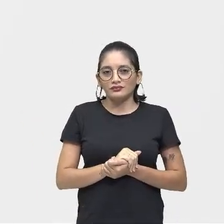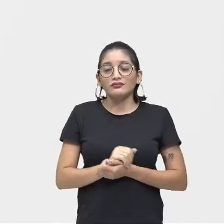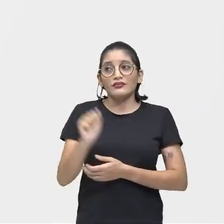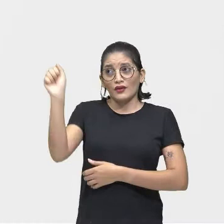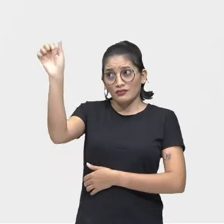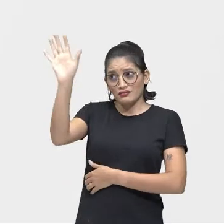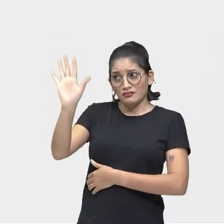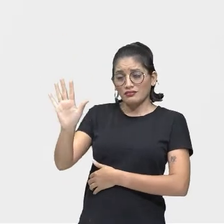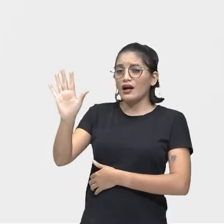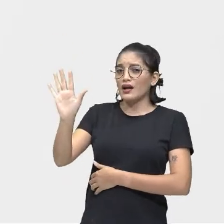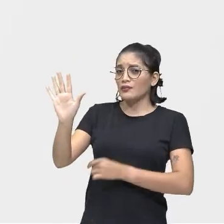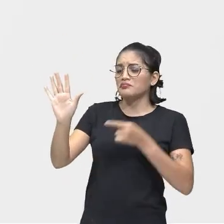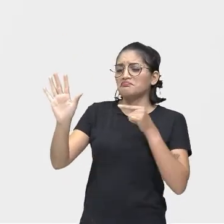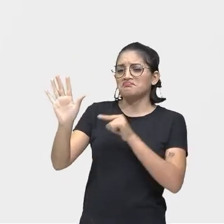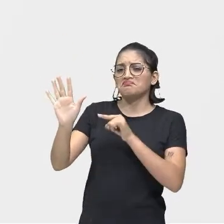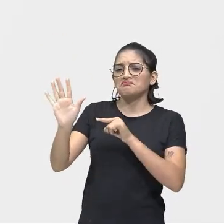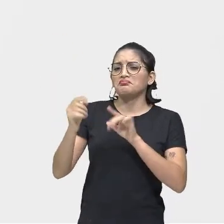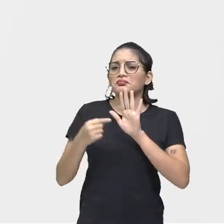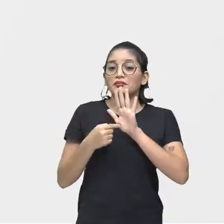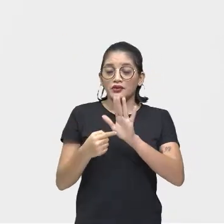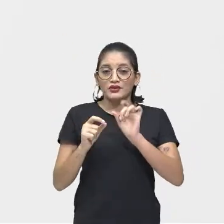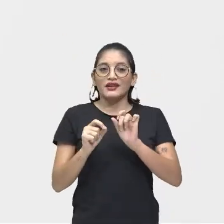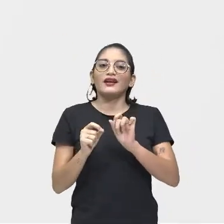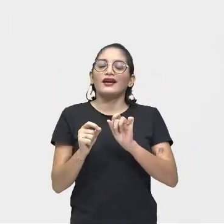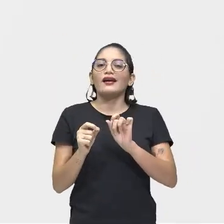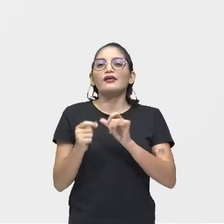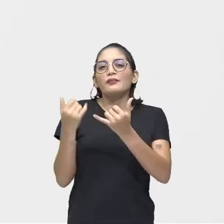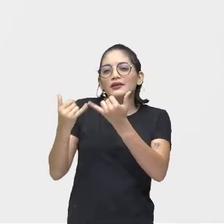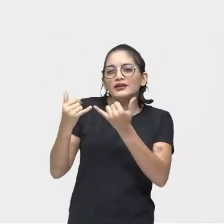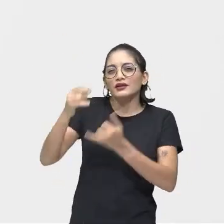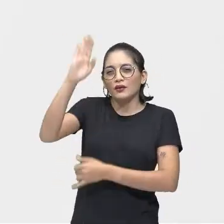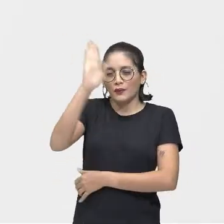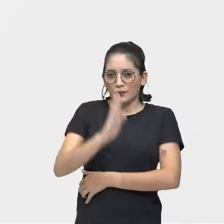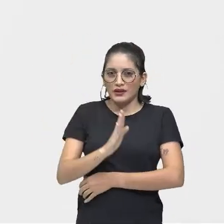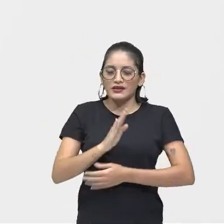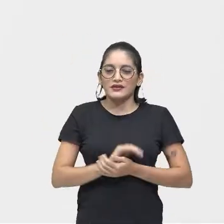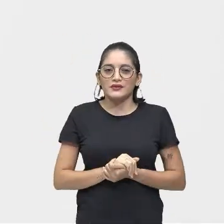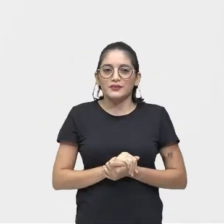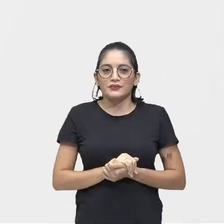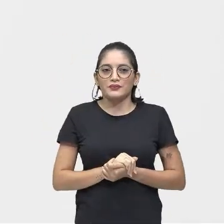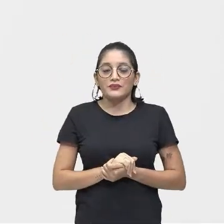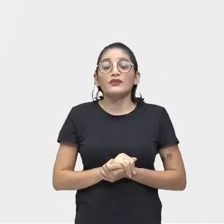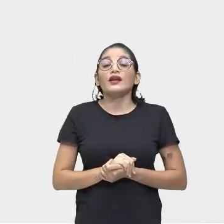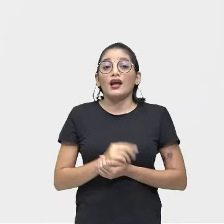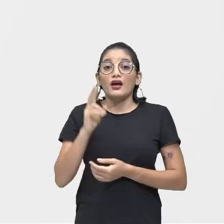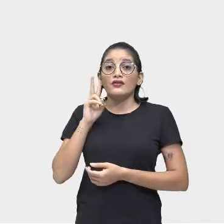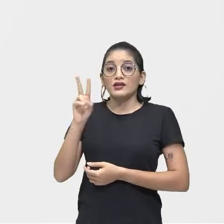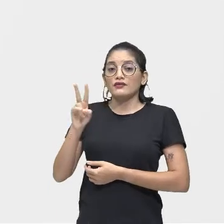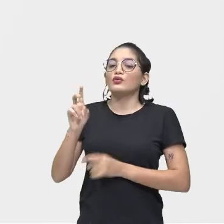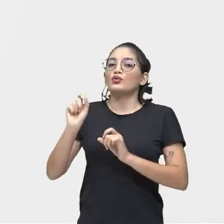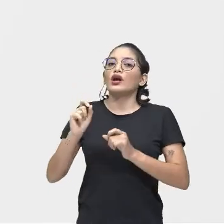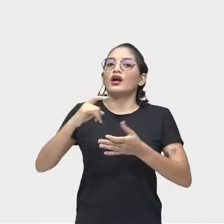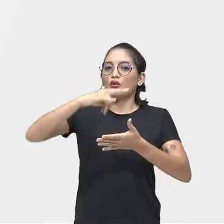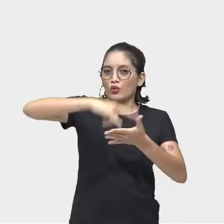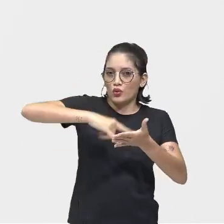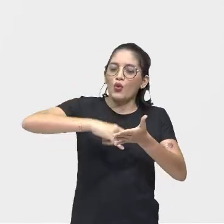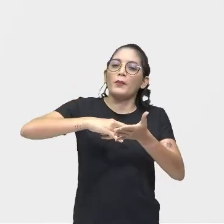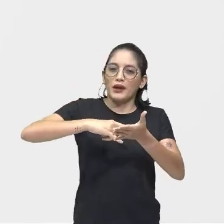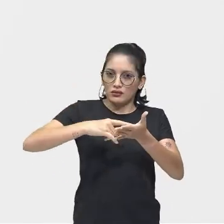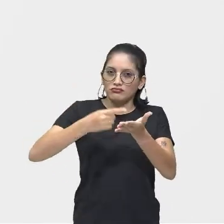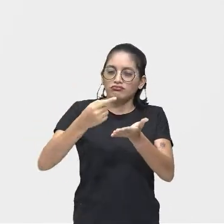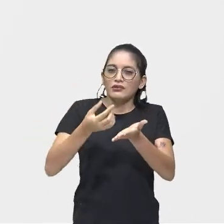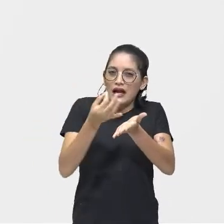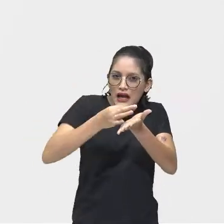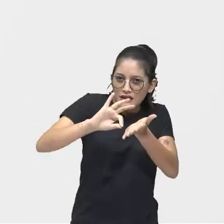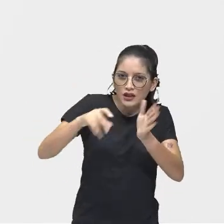que se assemelha muito ao que a gente tem atualmente como Brasil. Aqui vocês estão vendo o Tratado de Tordesilhas. É interessante que